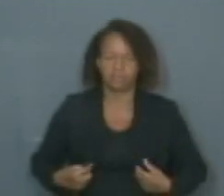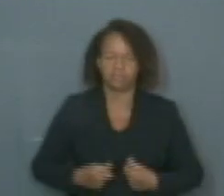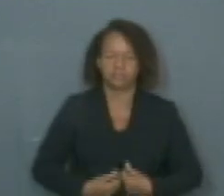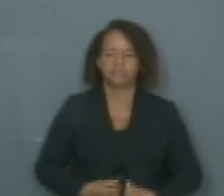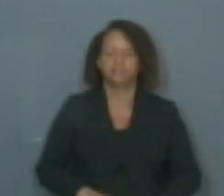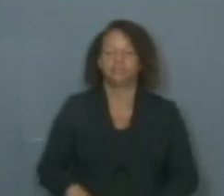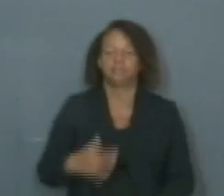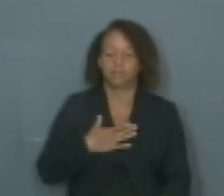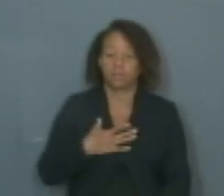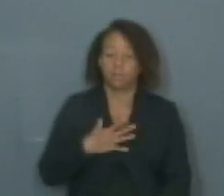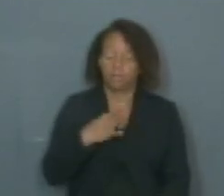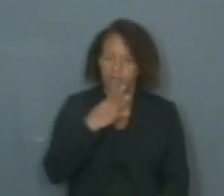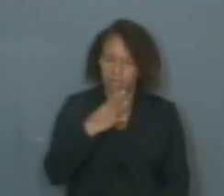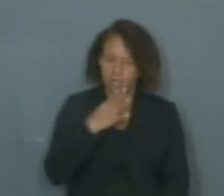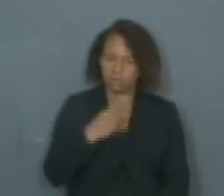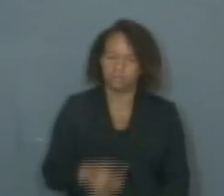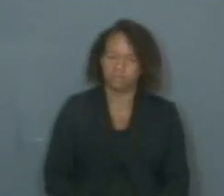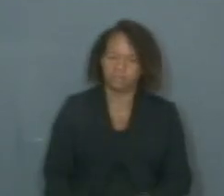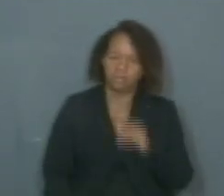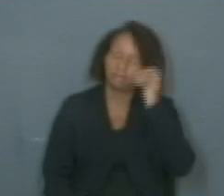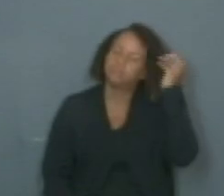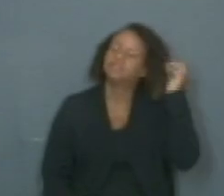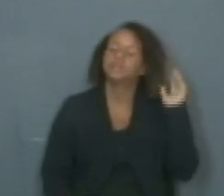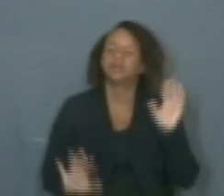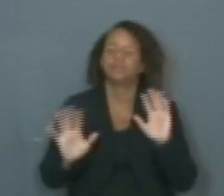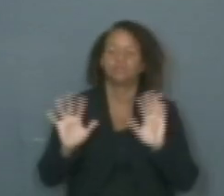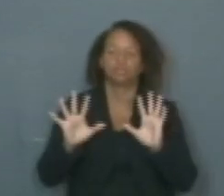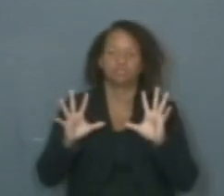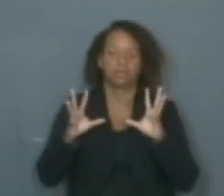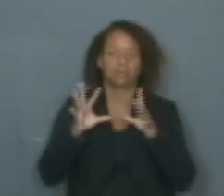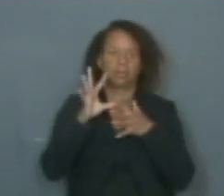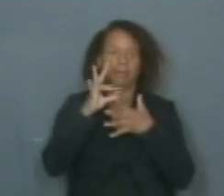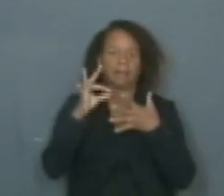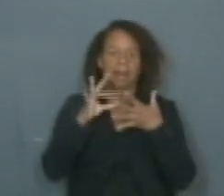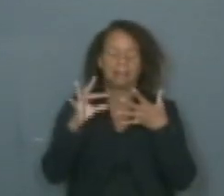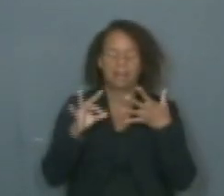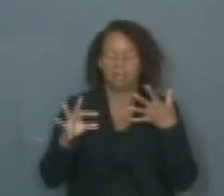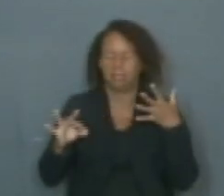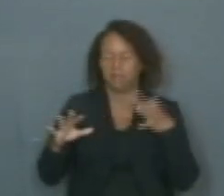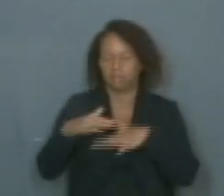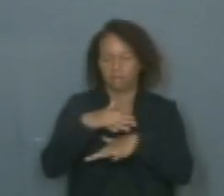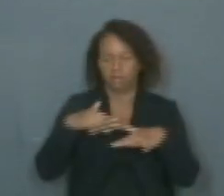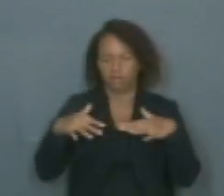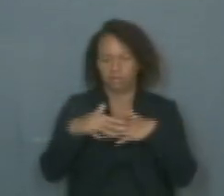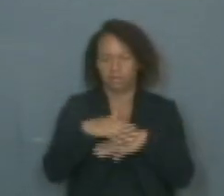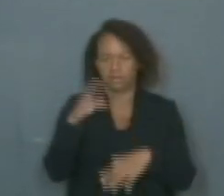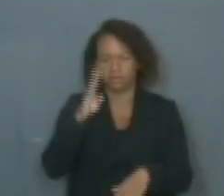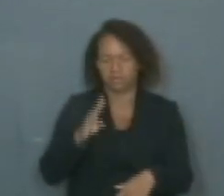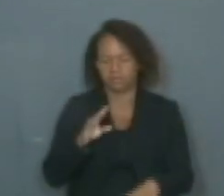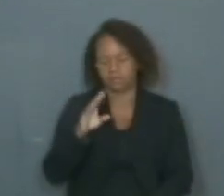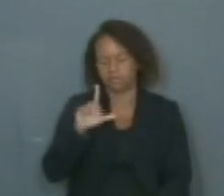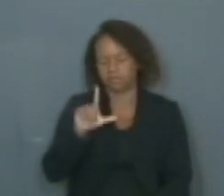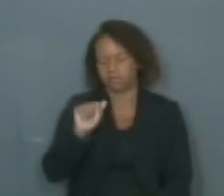Porque eu conheço um pouco, não tão profundamente, esse movimento Brasil